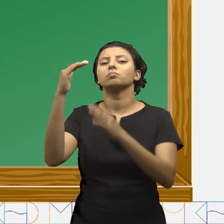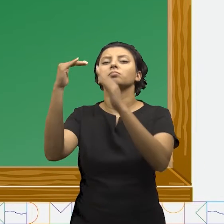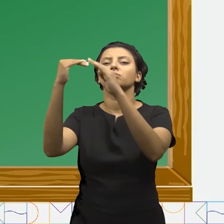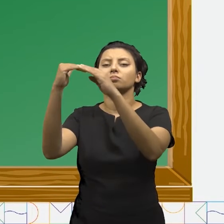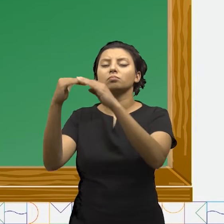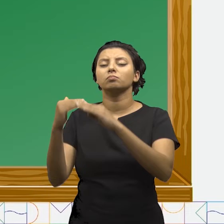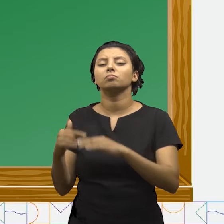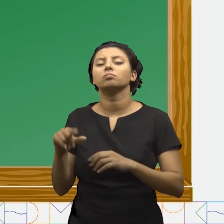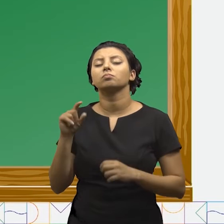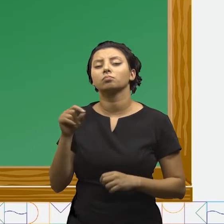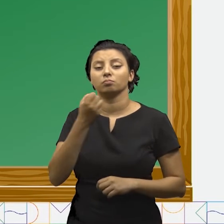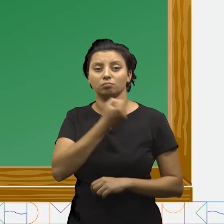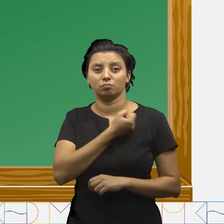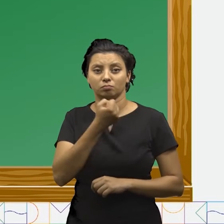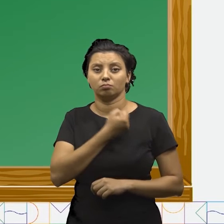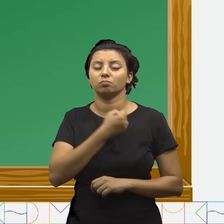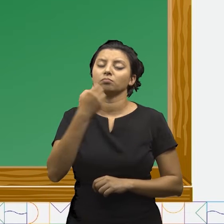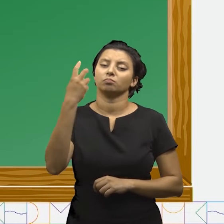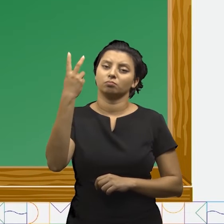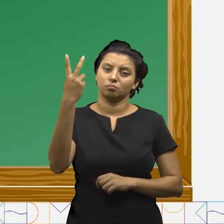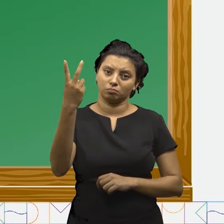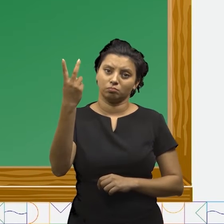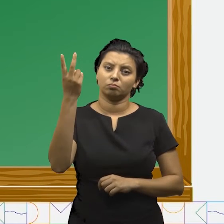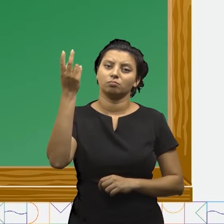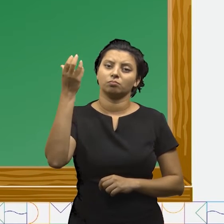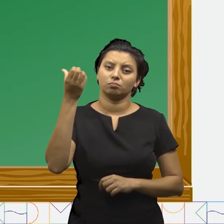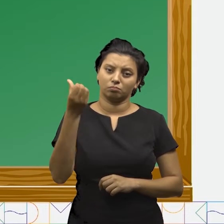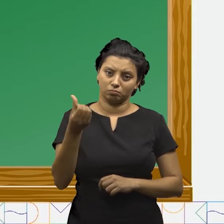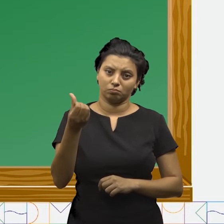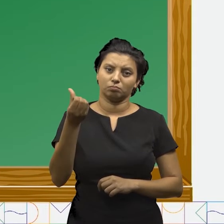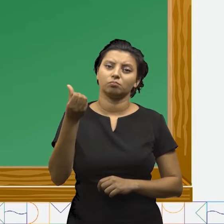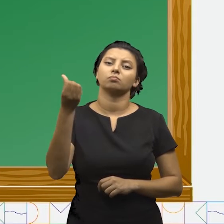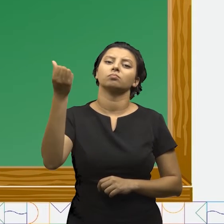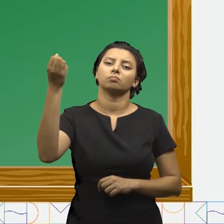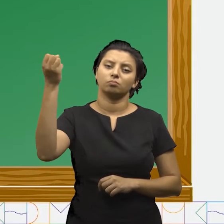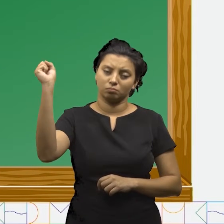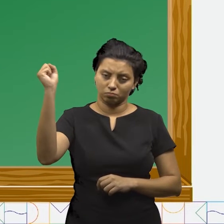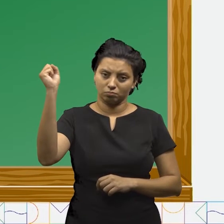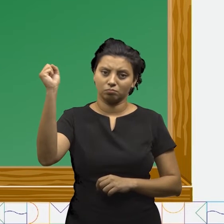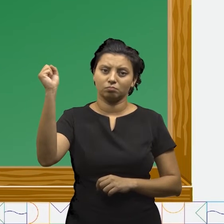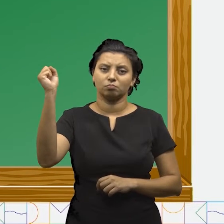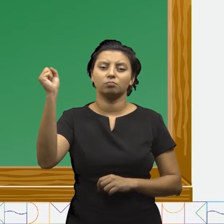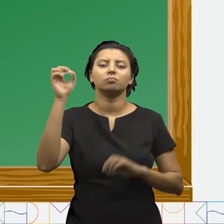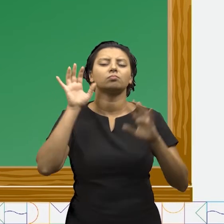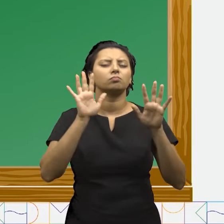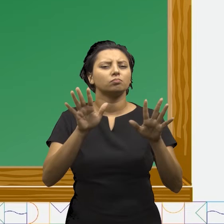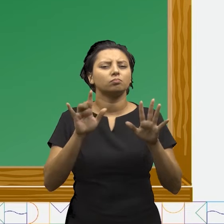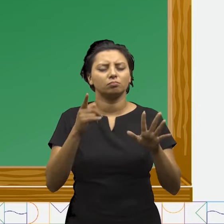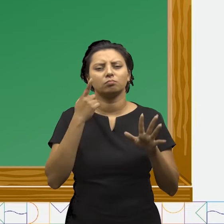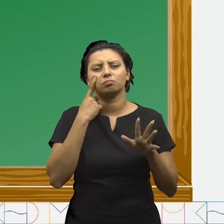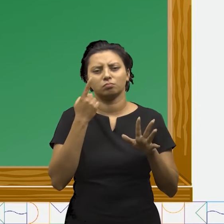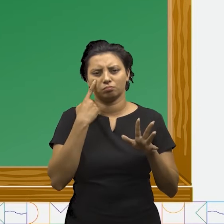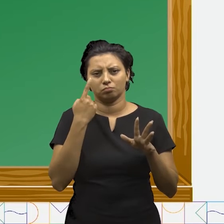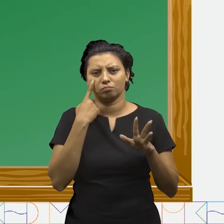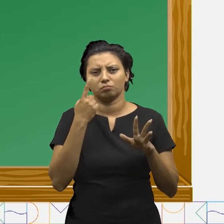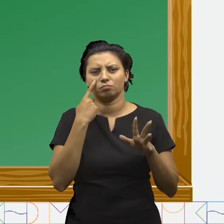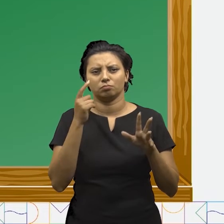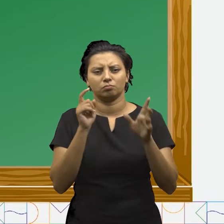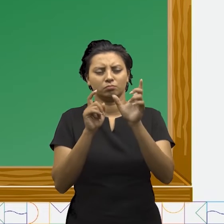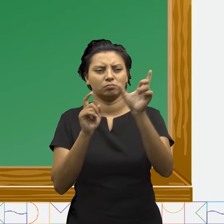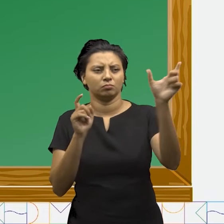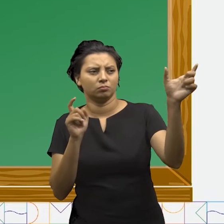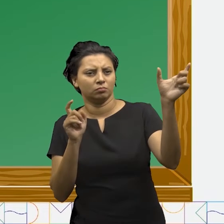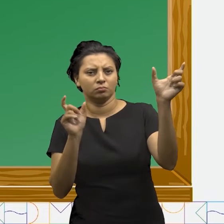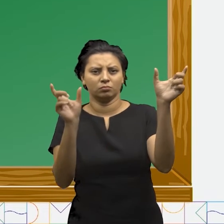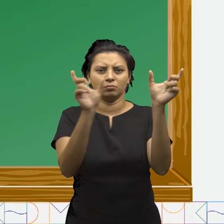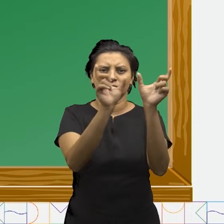ela colocou os números 2, 6 e 8. Porém, olha só, ela